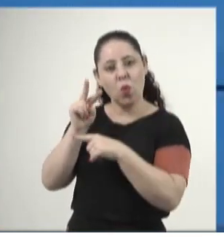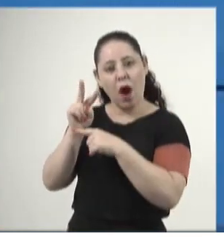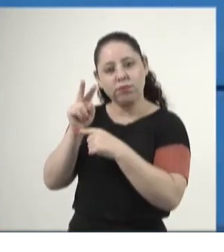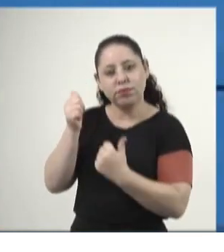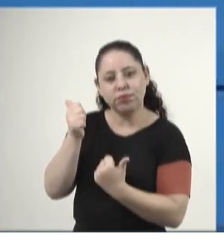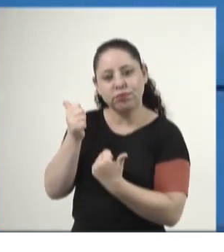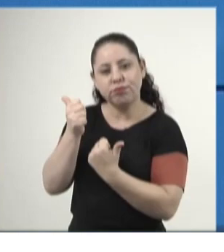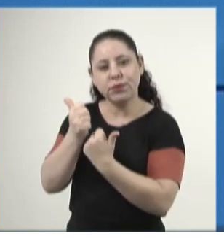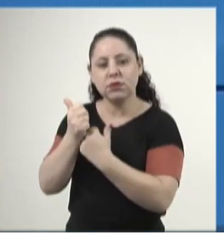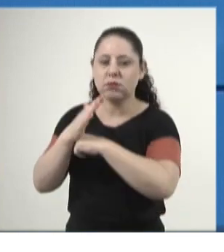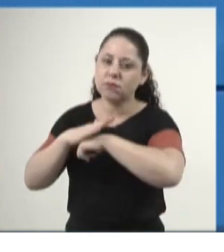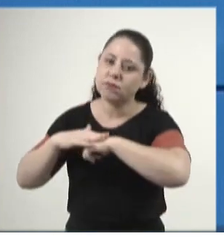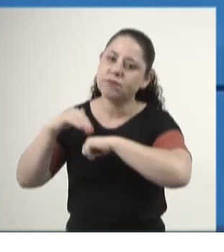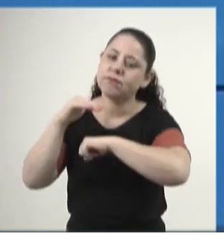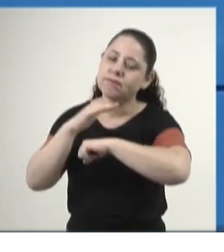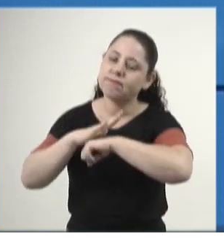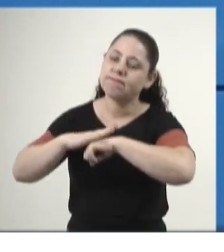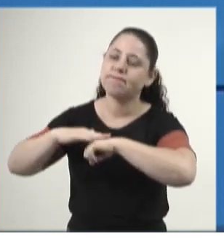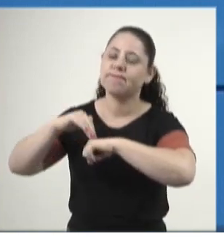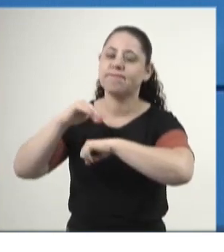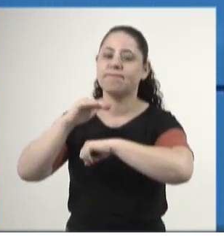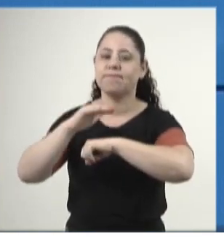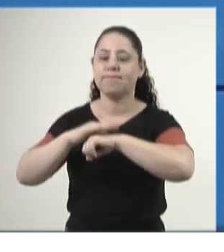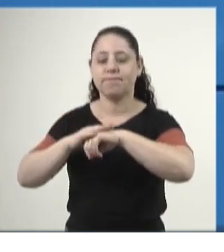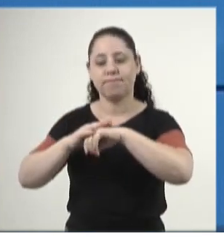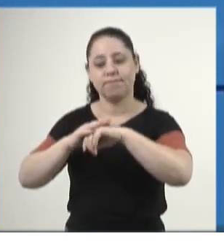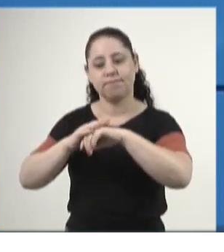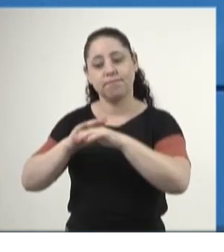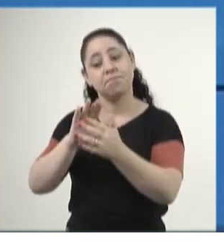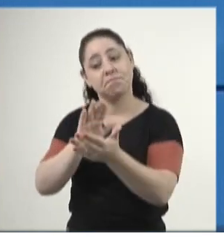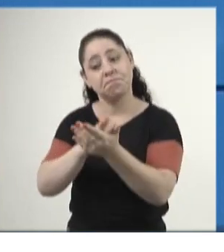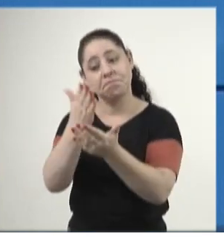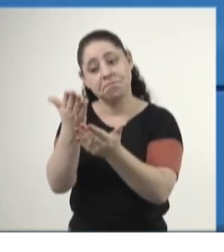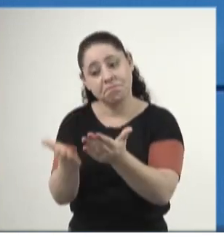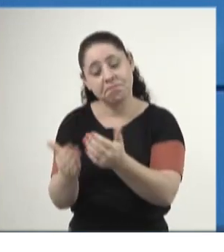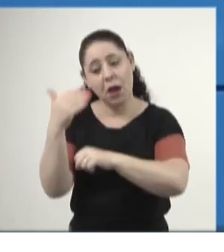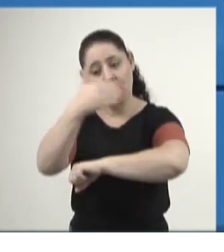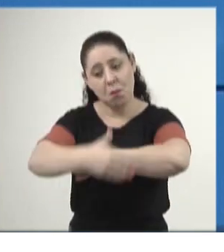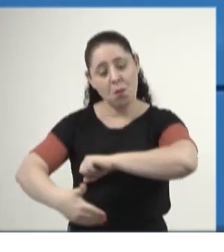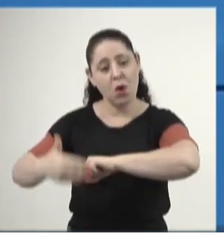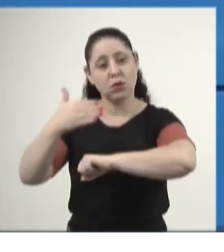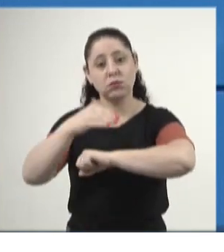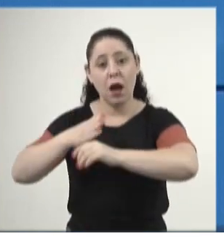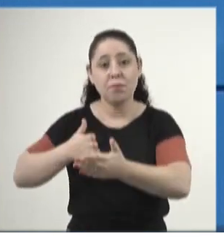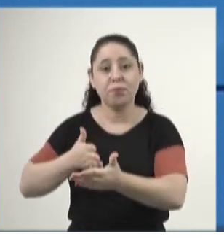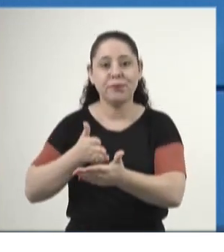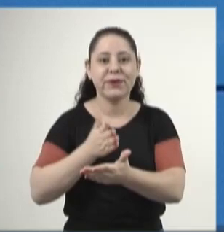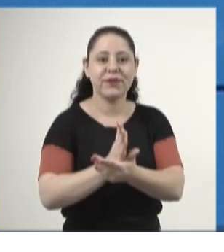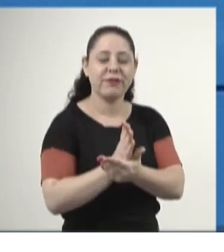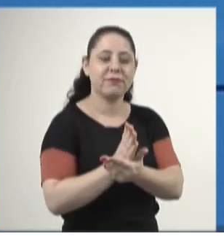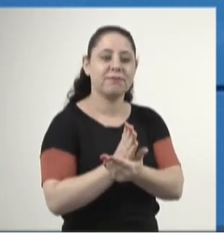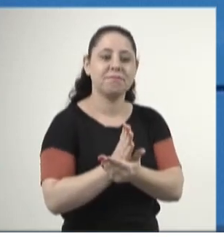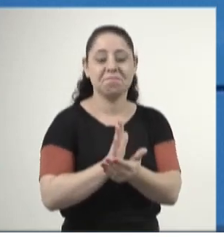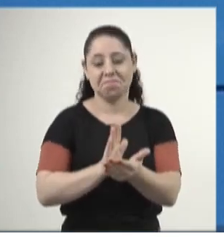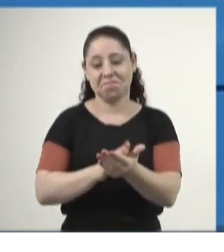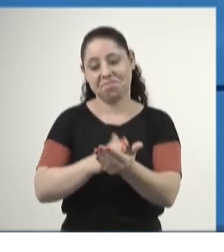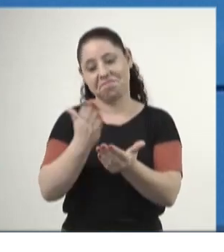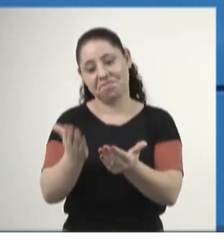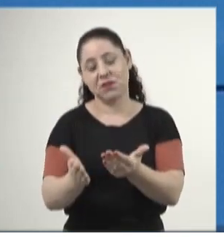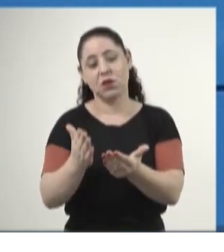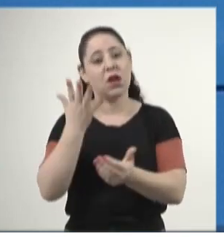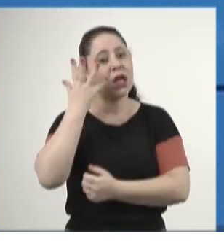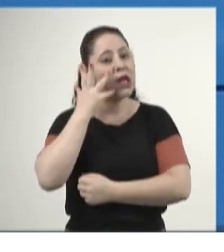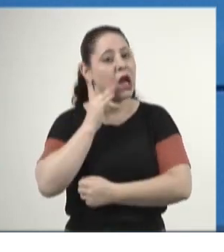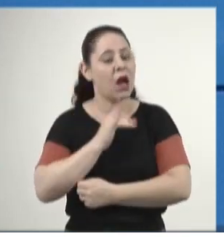apoio, carinho, cuidado, reconhecimento, segurança, proteção, aprovação. É o que